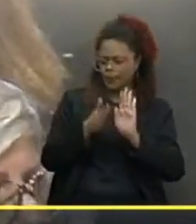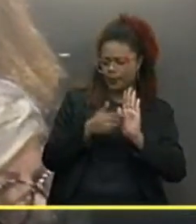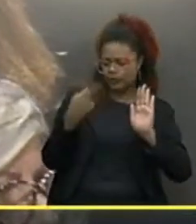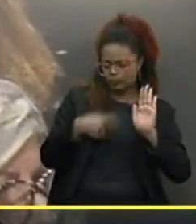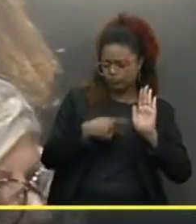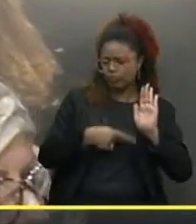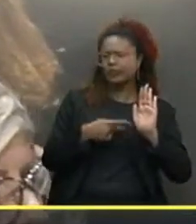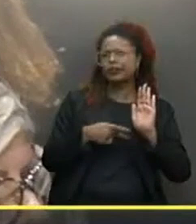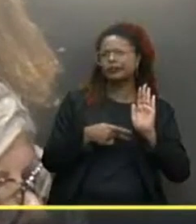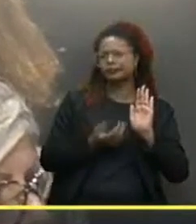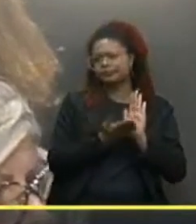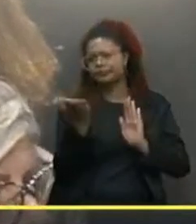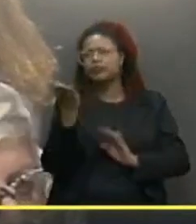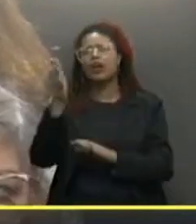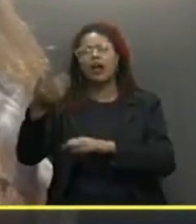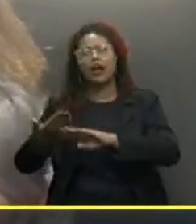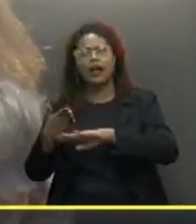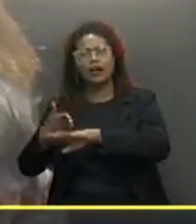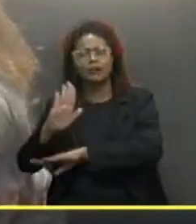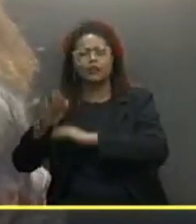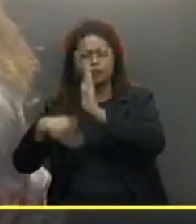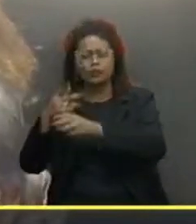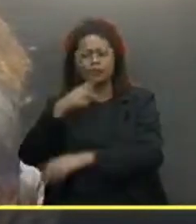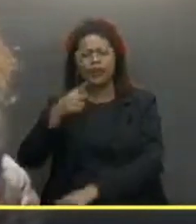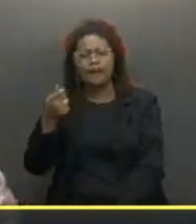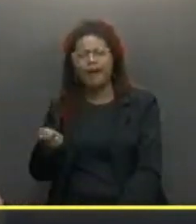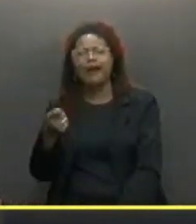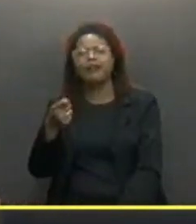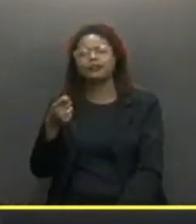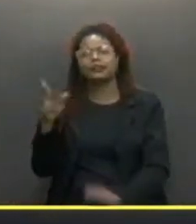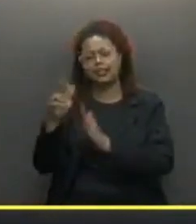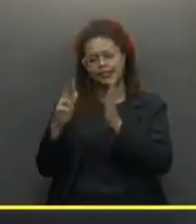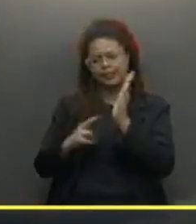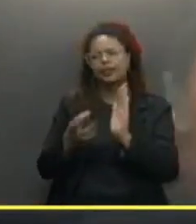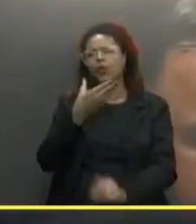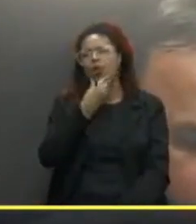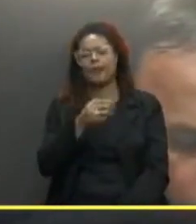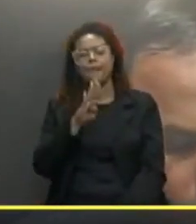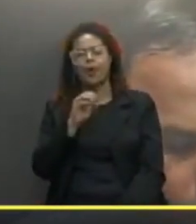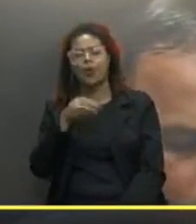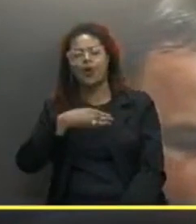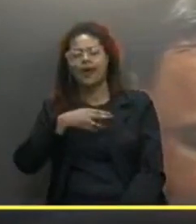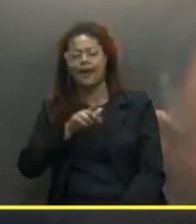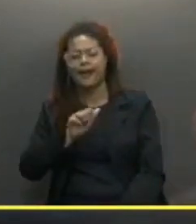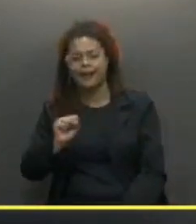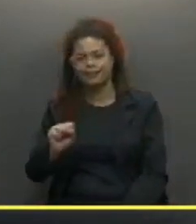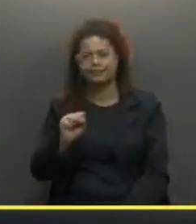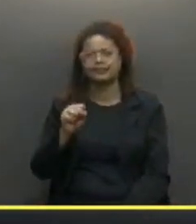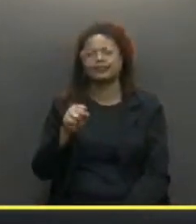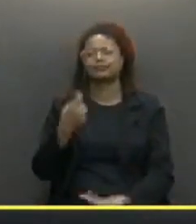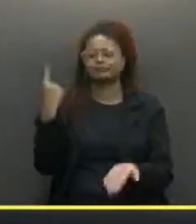daqui sejam aprovadas no processo do PPA que vai ser relatado pelo Mongás. Contamos com cada uma e cada um